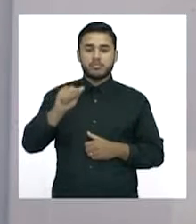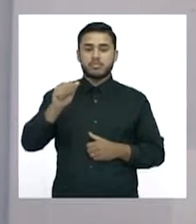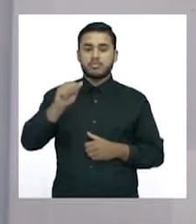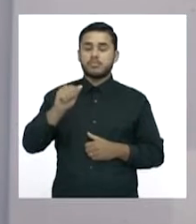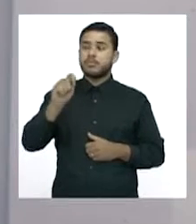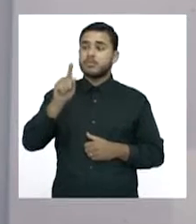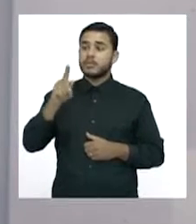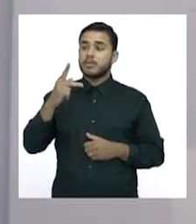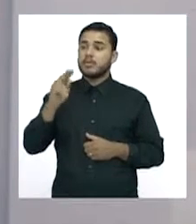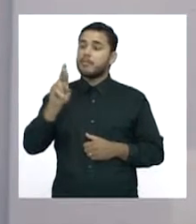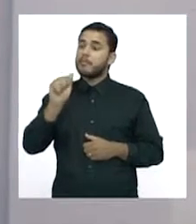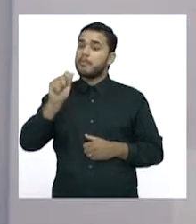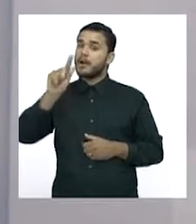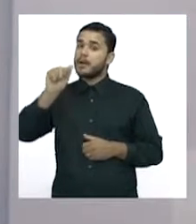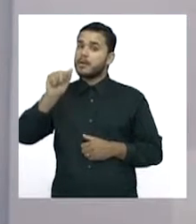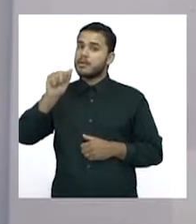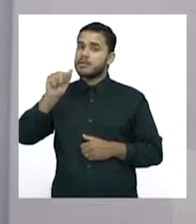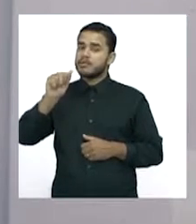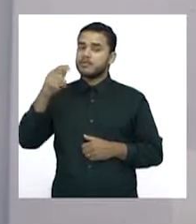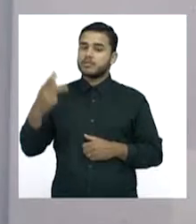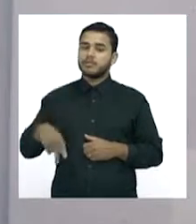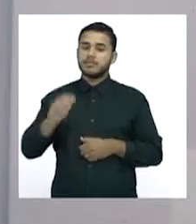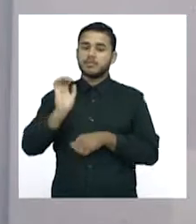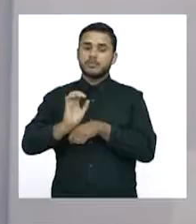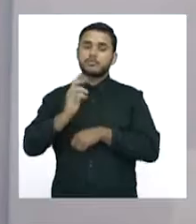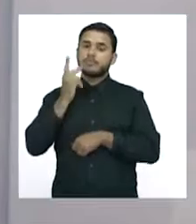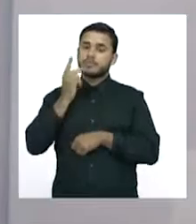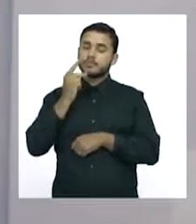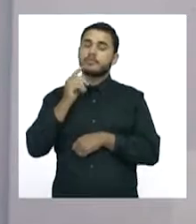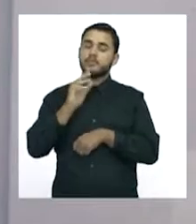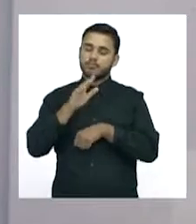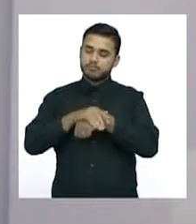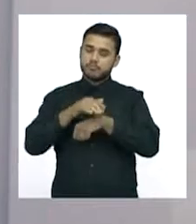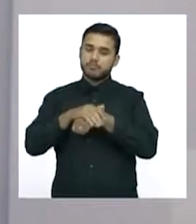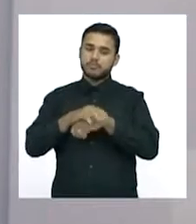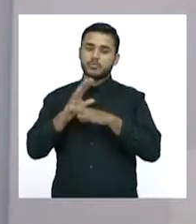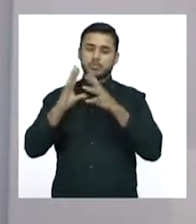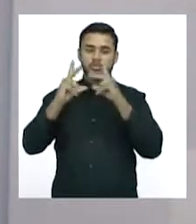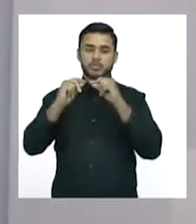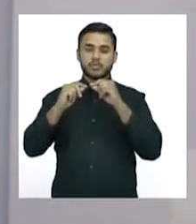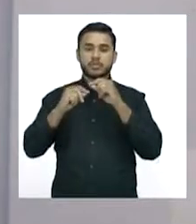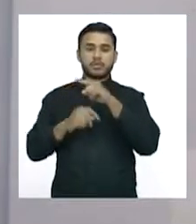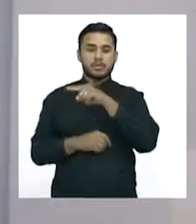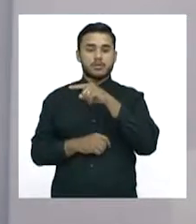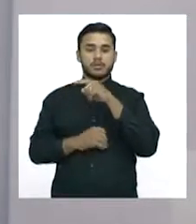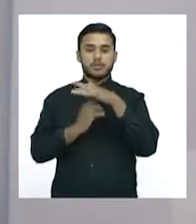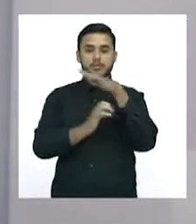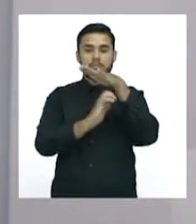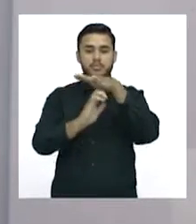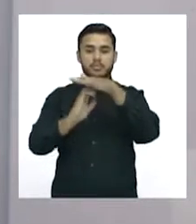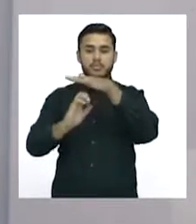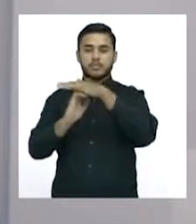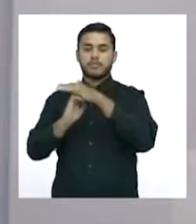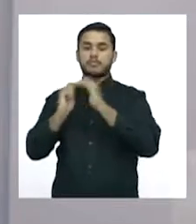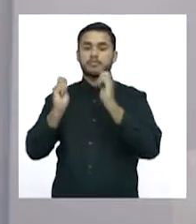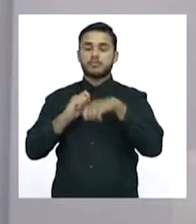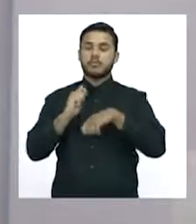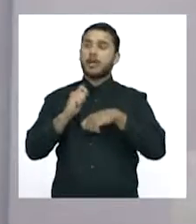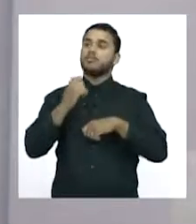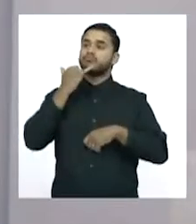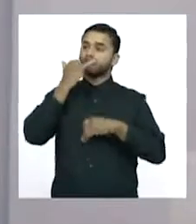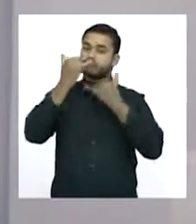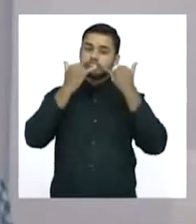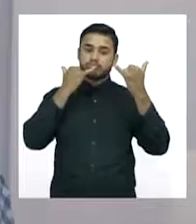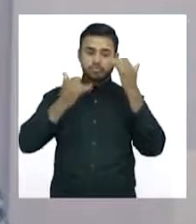CEPRAG, porque lá ele te dá o contato, caso você não saiba especificamente, te dá quais são as empresas que trabalham com aquilo e você pode colocar. Então, se você